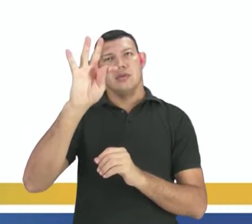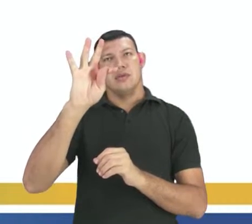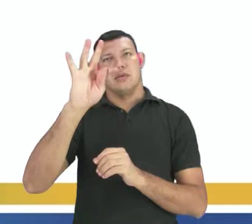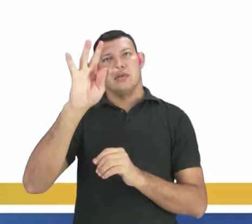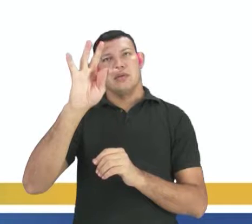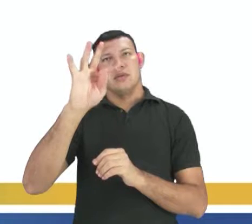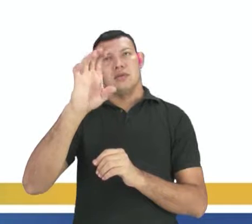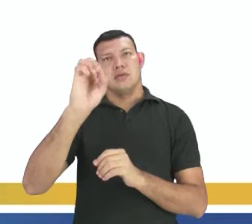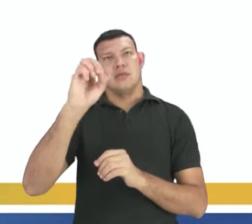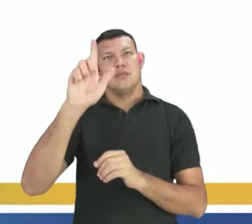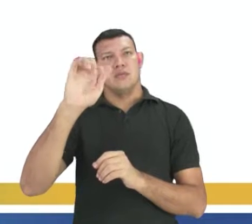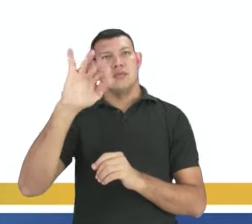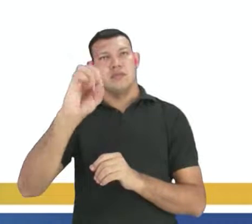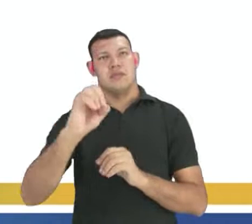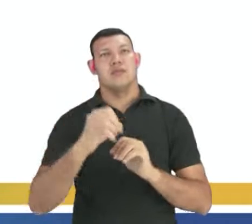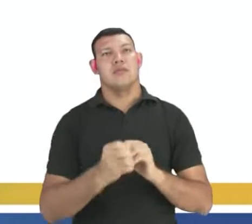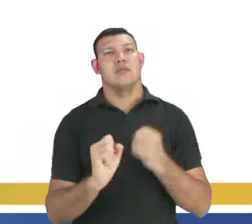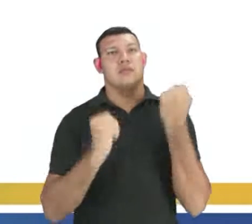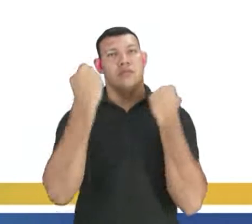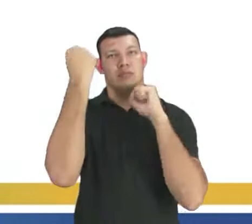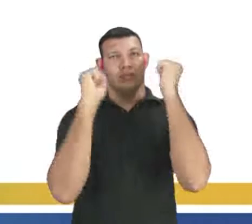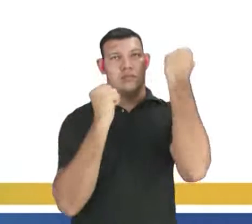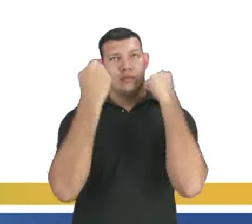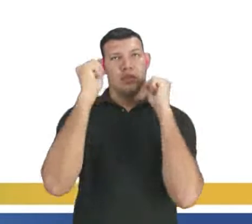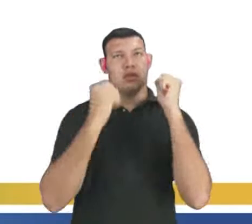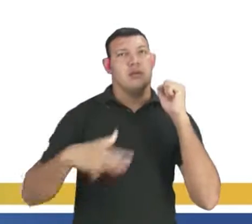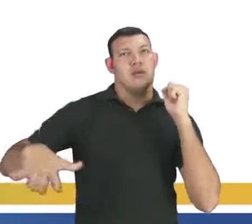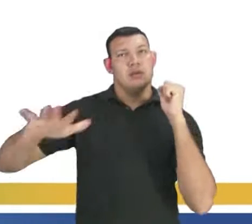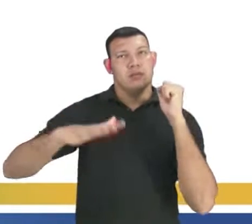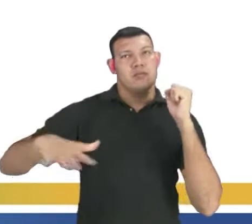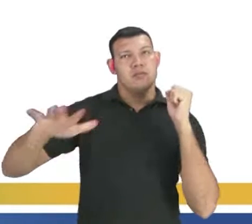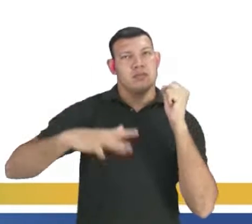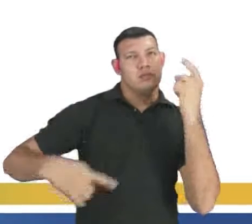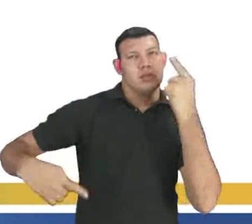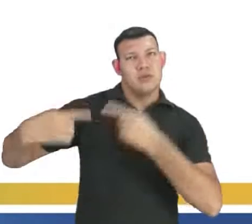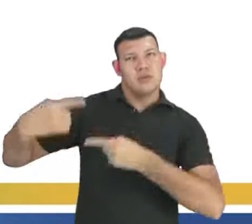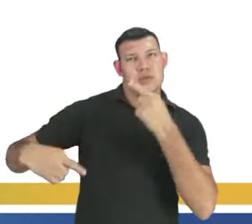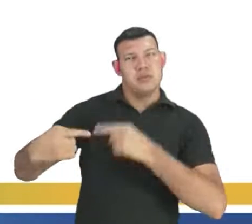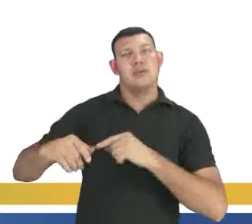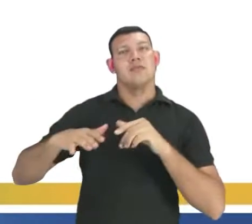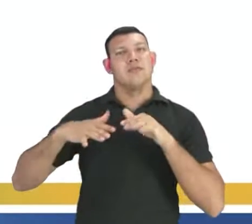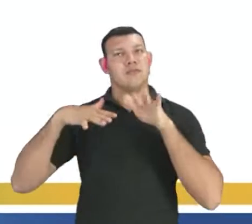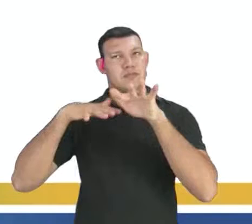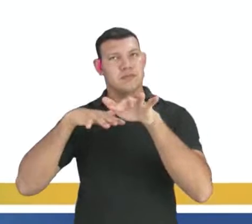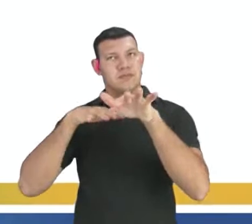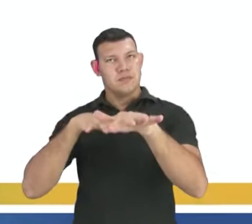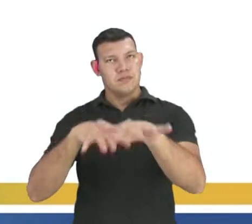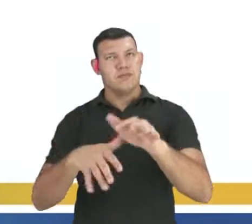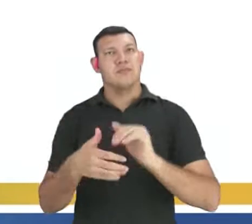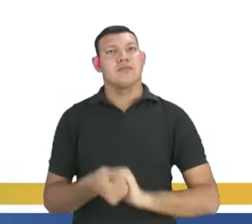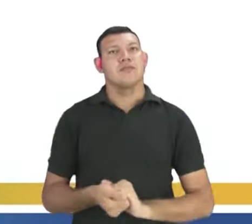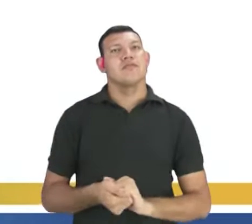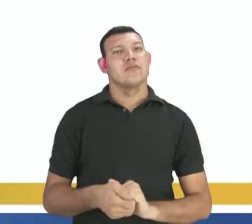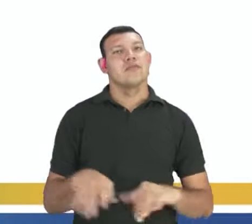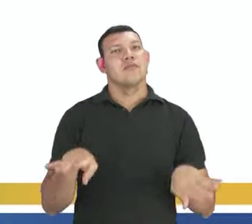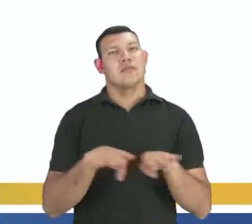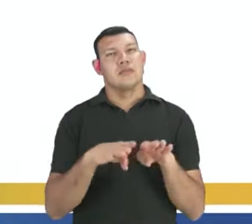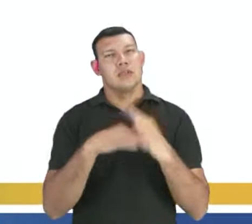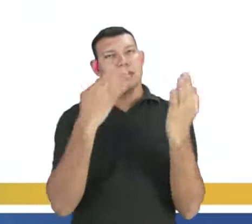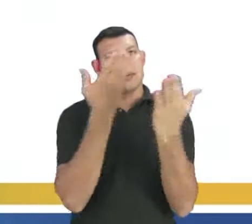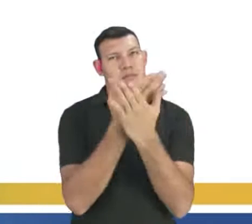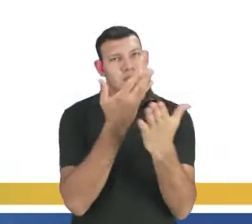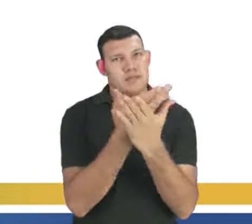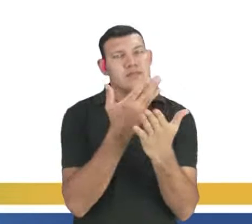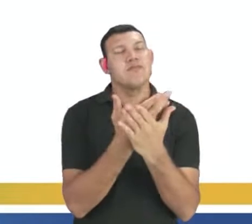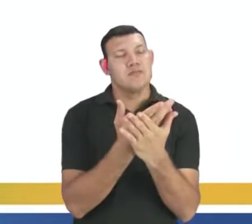dessa manifestação. É rica em movimentos e várias áreas compatíveis a isso podem estar estudando essa